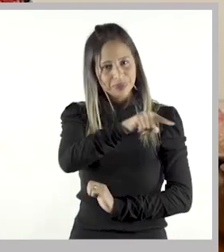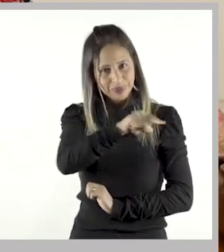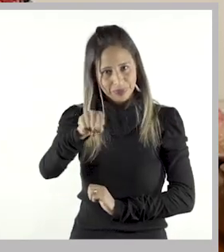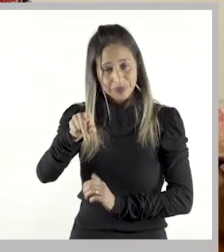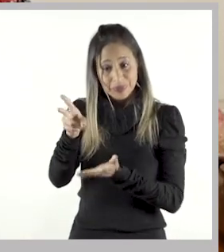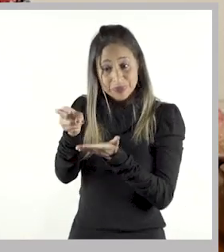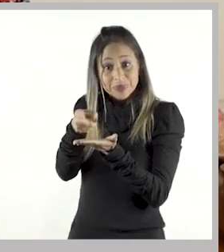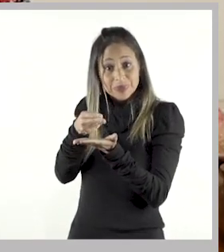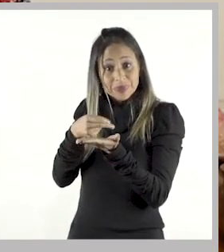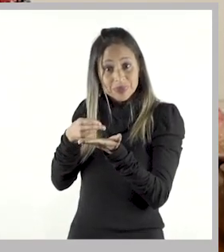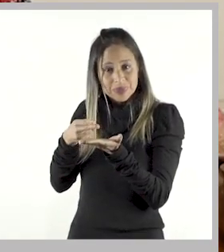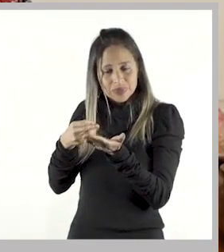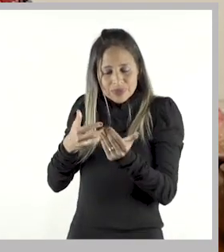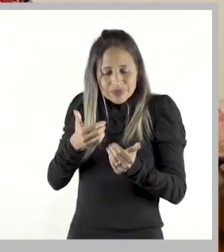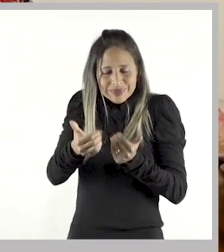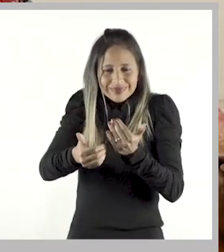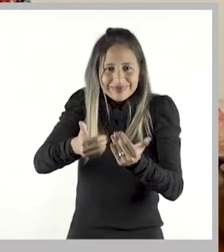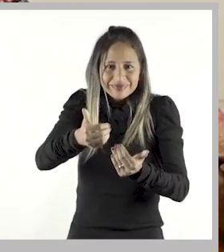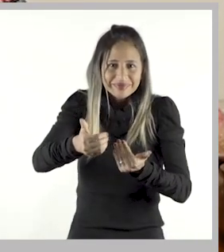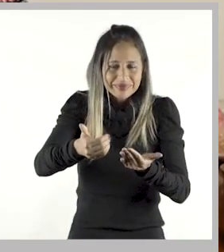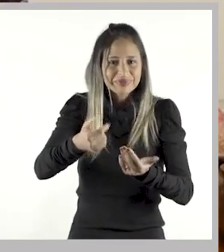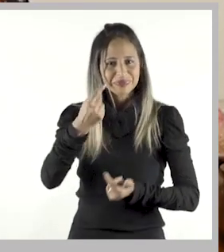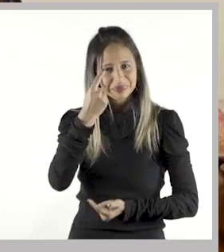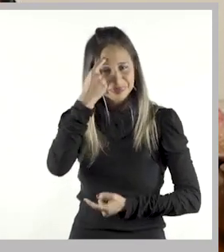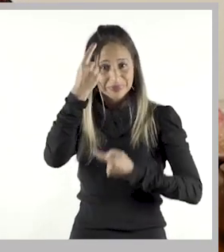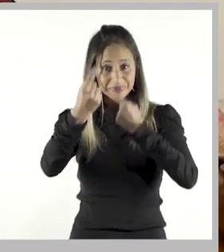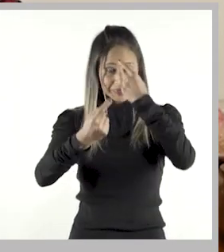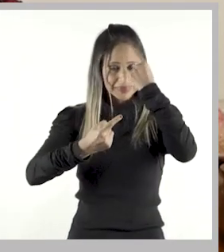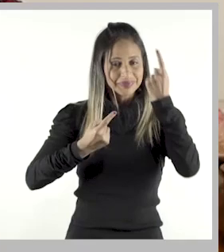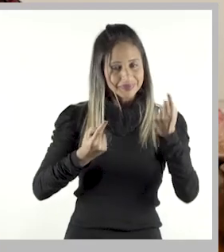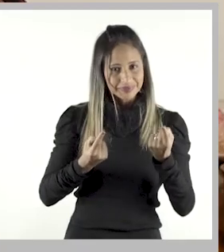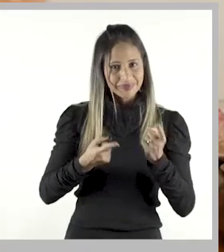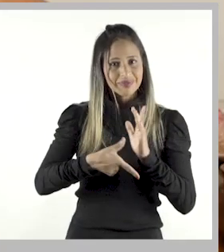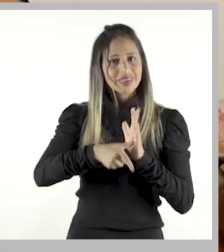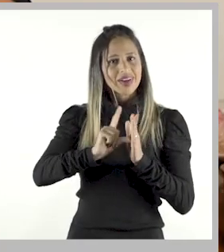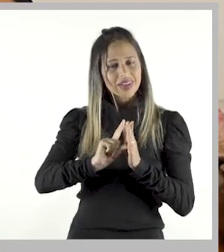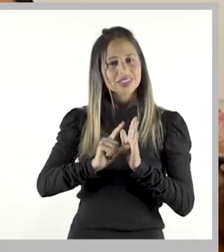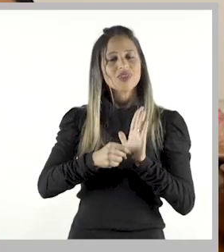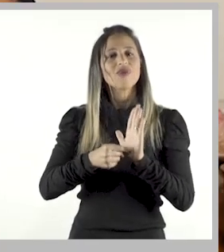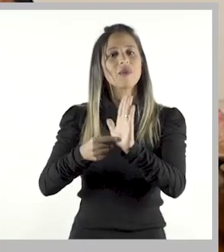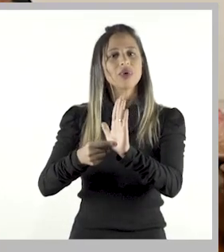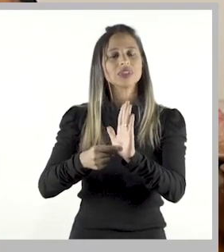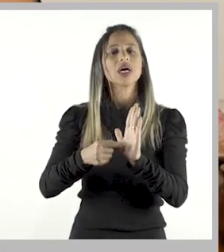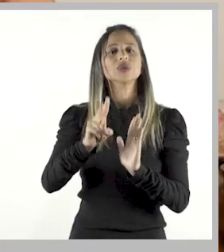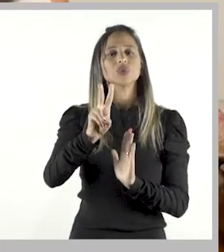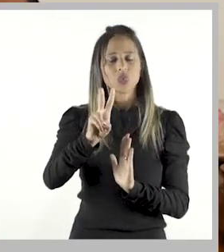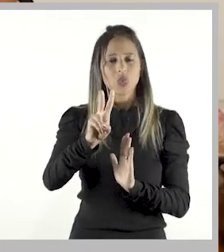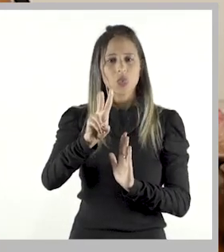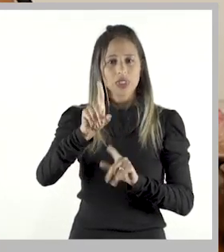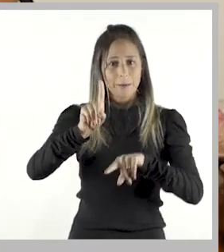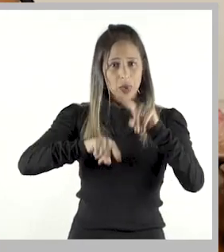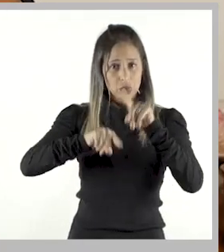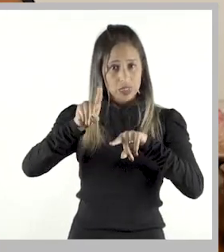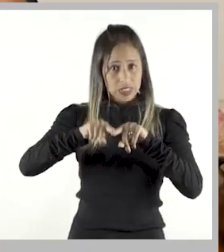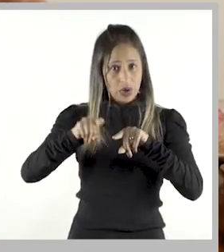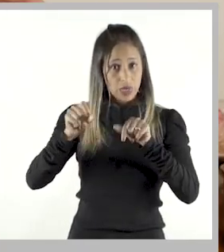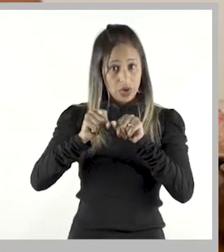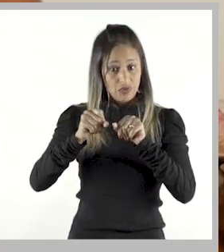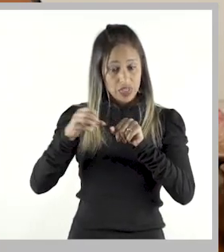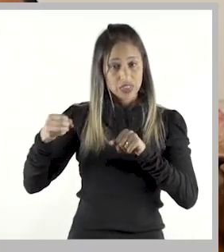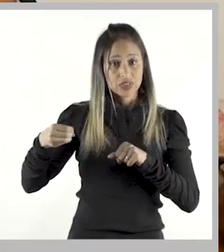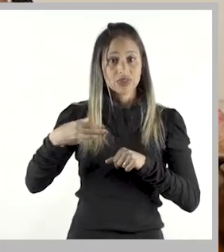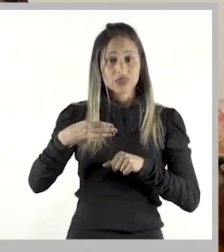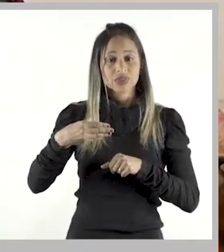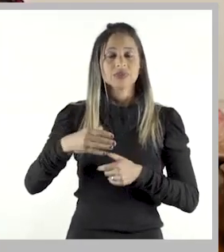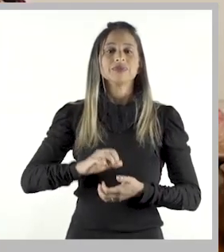processo criativo. E antes eu só queria mostrar duas produções mais recentes que eu fiz. Primeiro, o livro